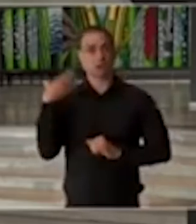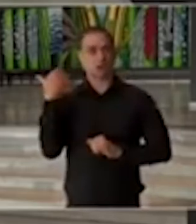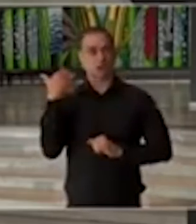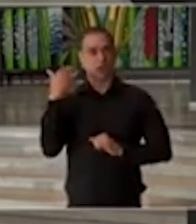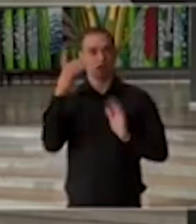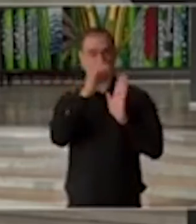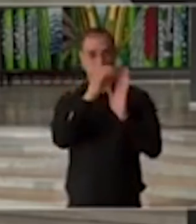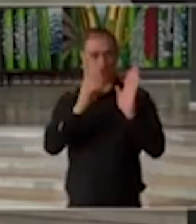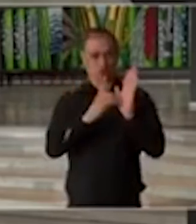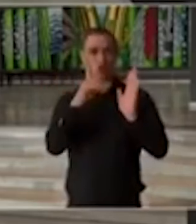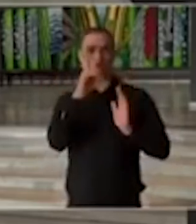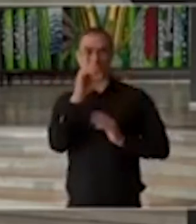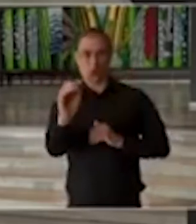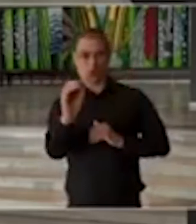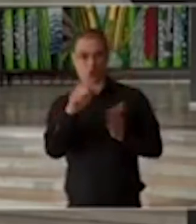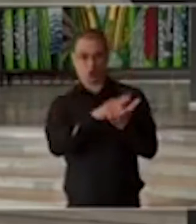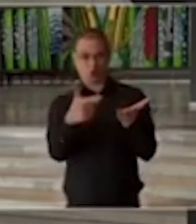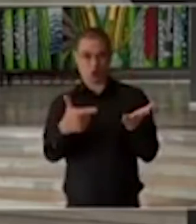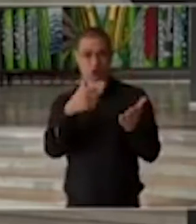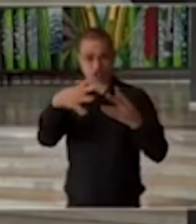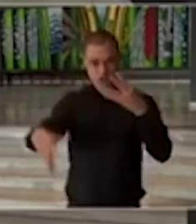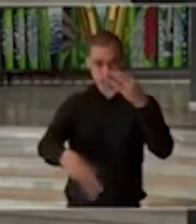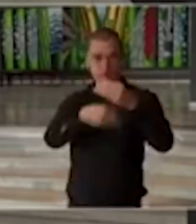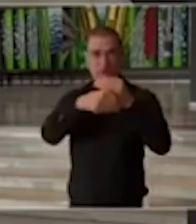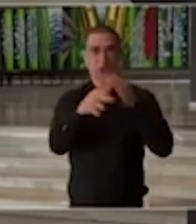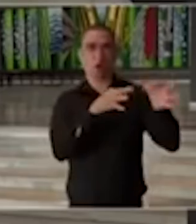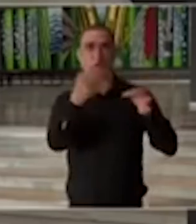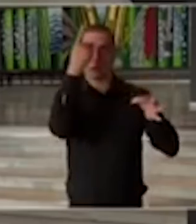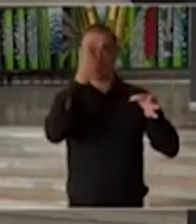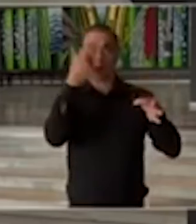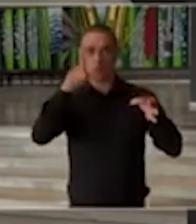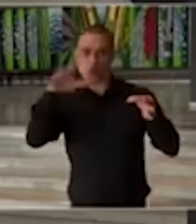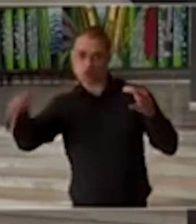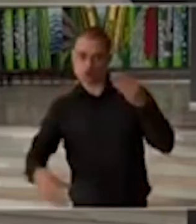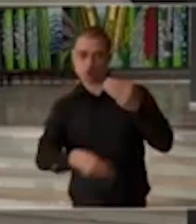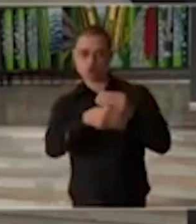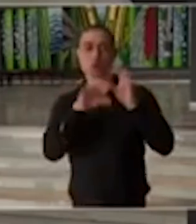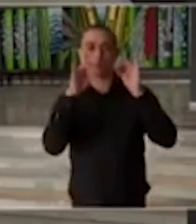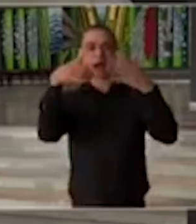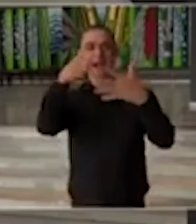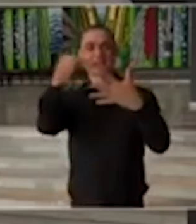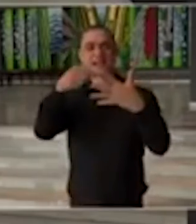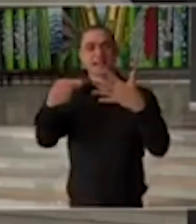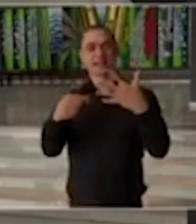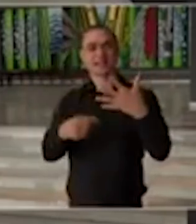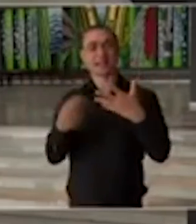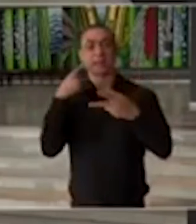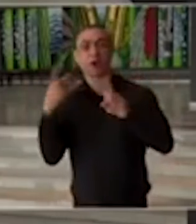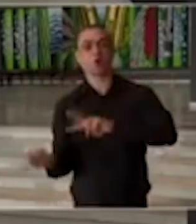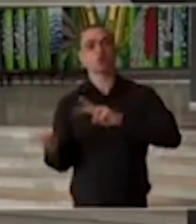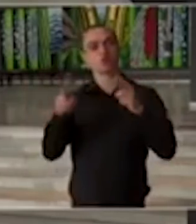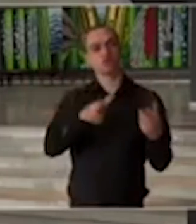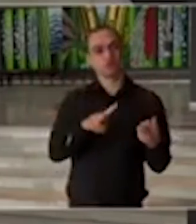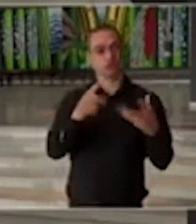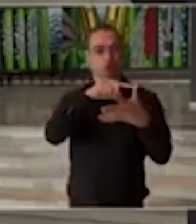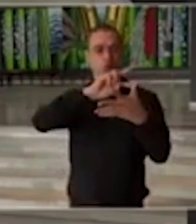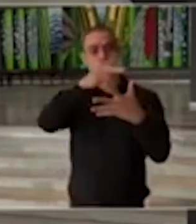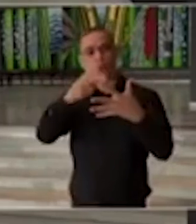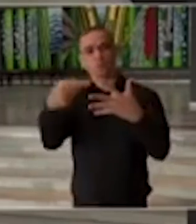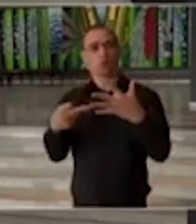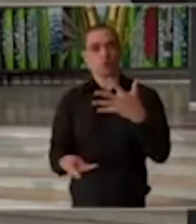em Diário Oficial uma nota anexa ao Plano São Paulo, especificando esses critérios para a transição de